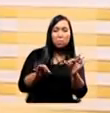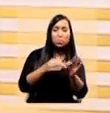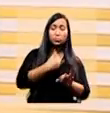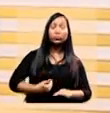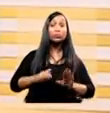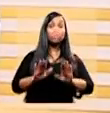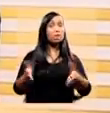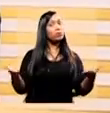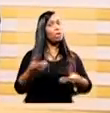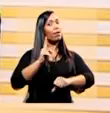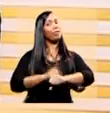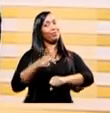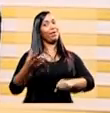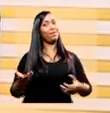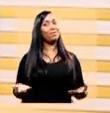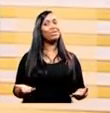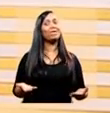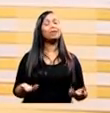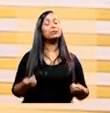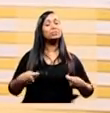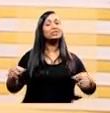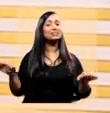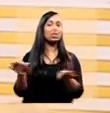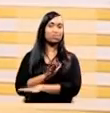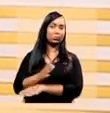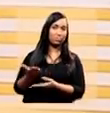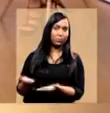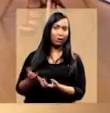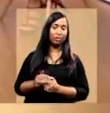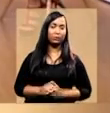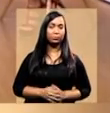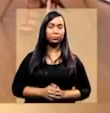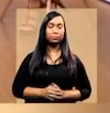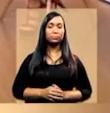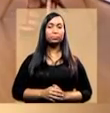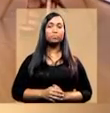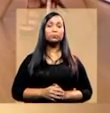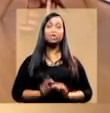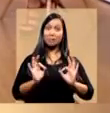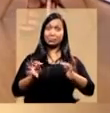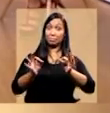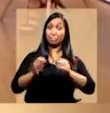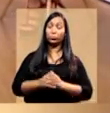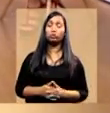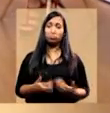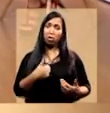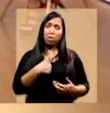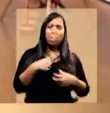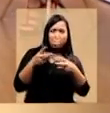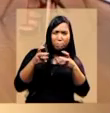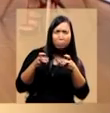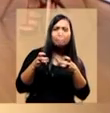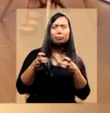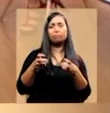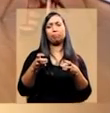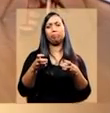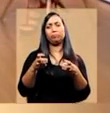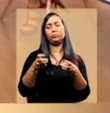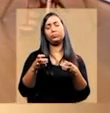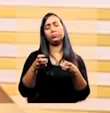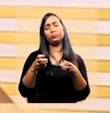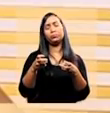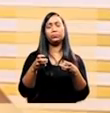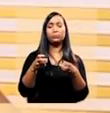governo, mas agora está na hora de ser executado. Exatamente. Eu vejo,